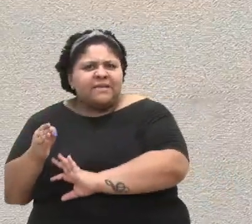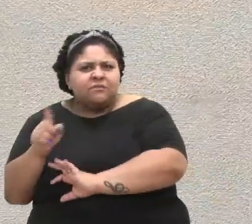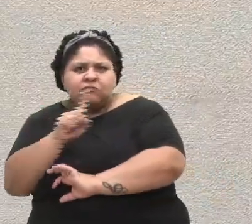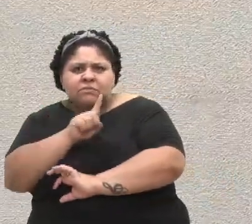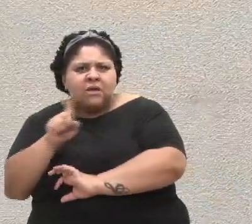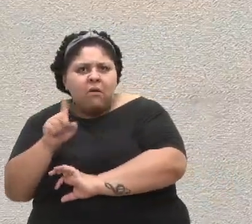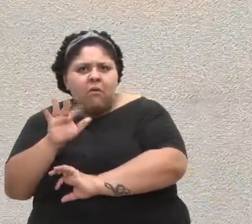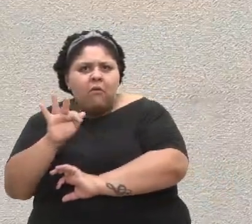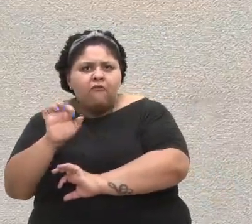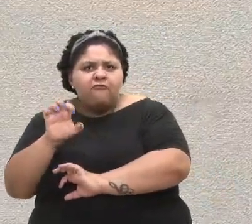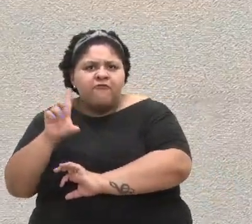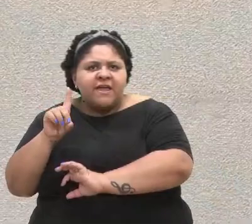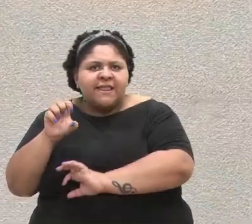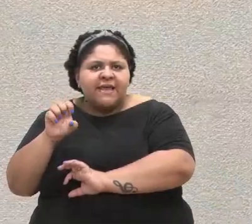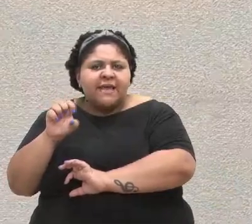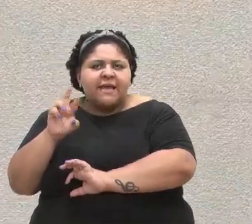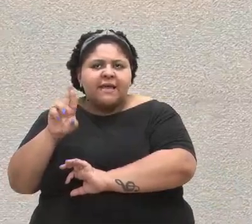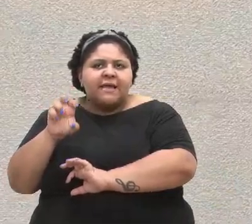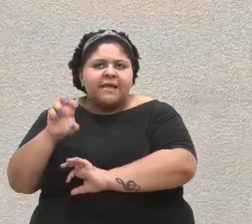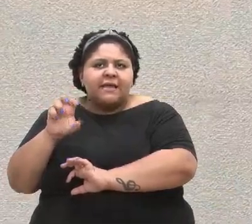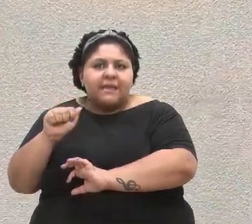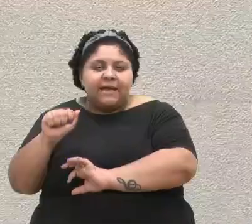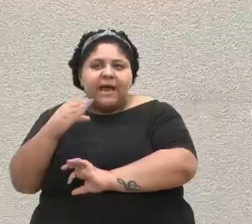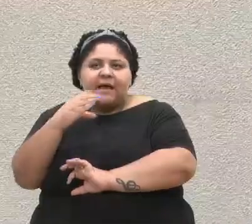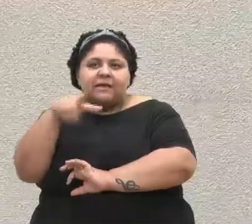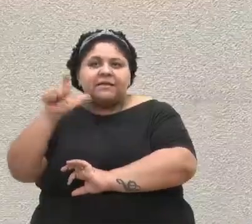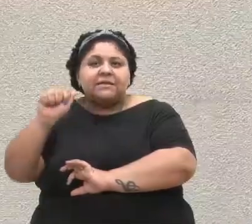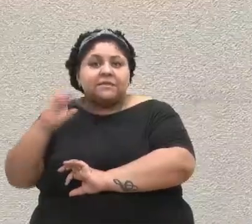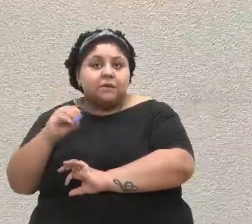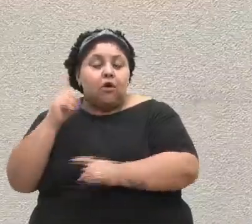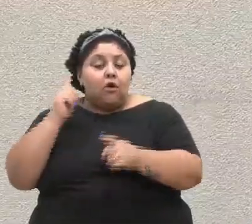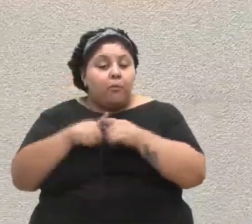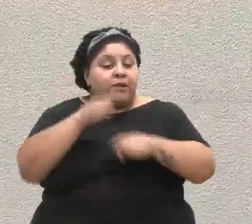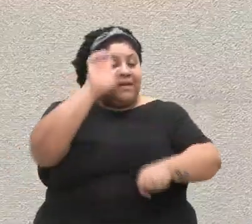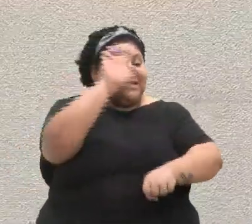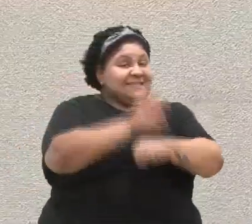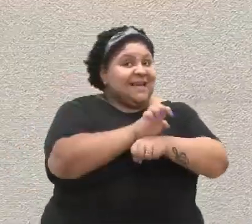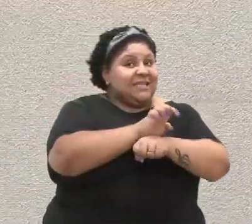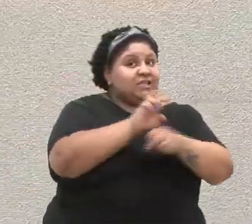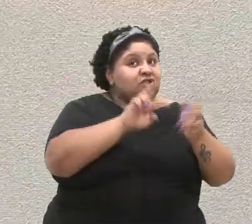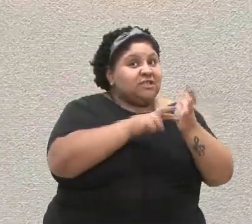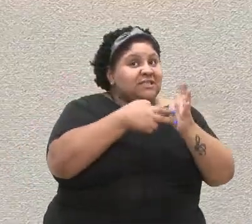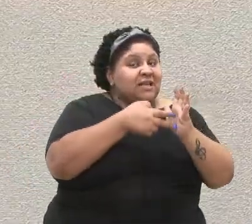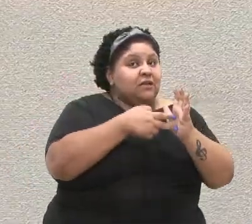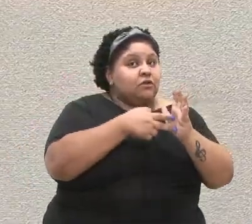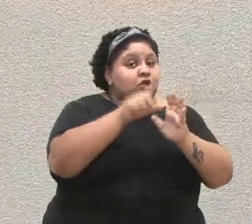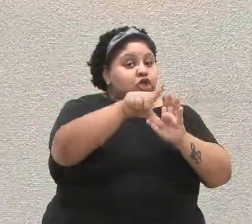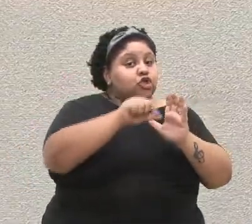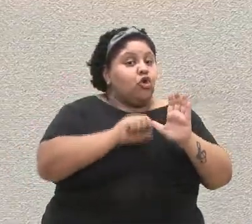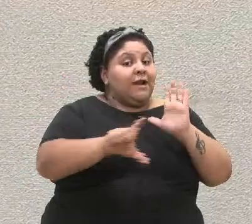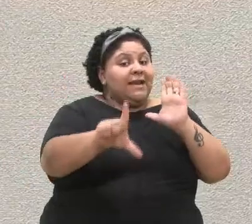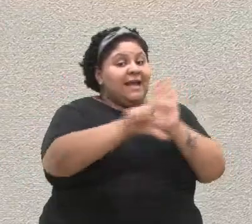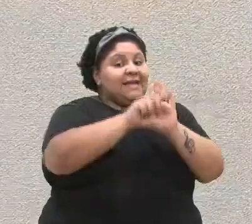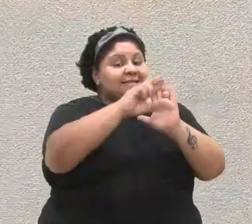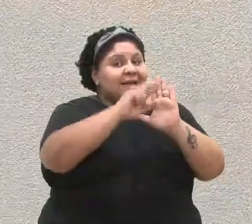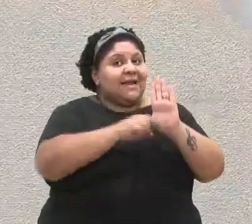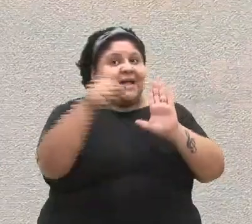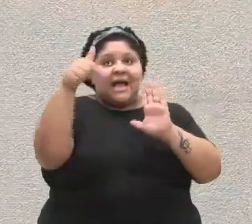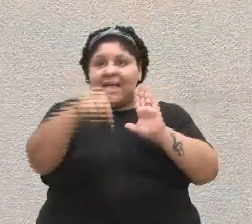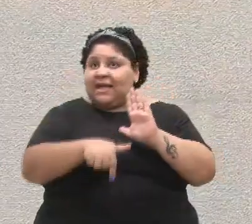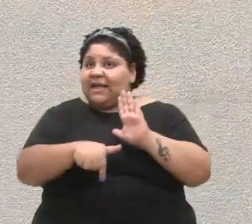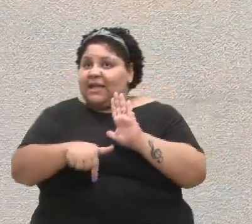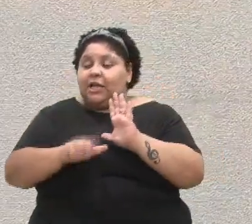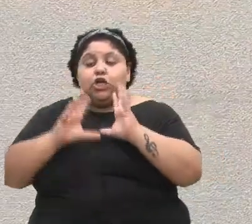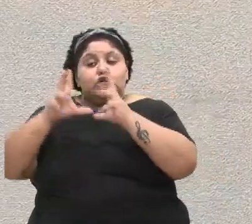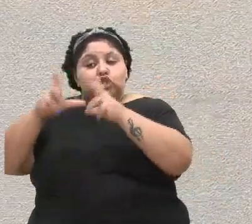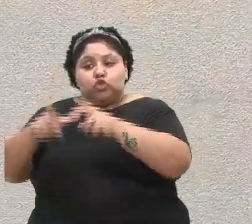federação? Só no nome. Porque numa federação de estados, os estados fazem suas leis e suas regras. Nós aqui não. Devemos tudo para o